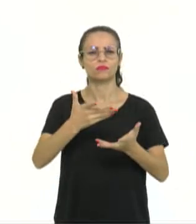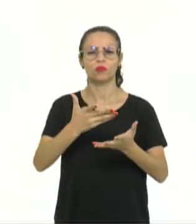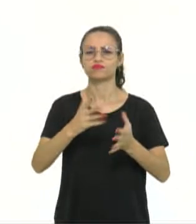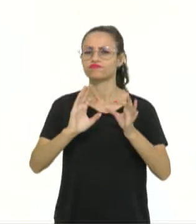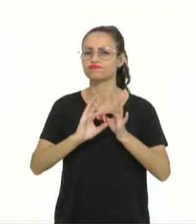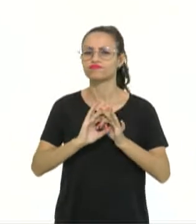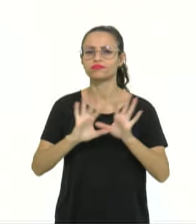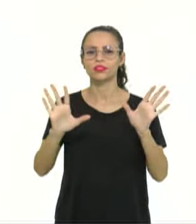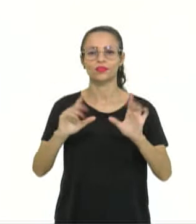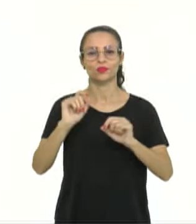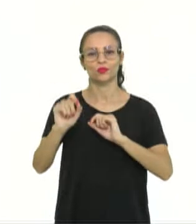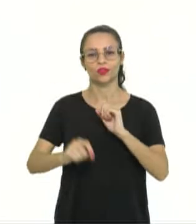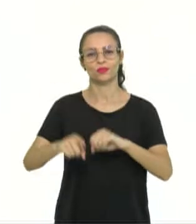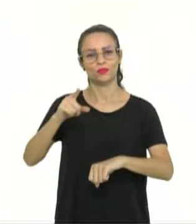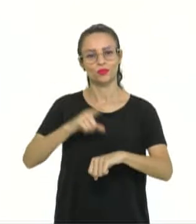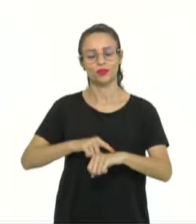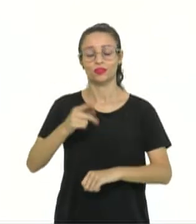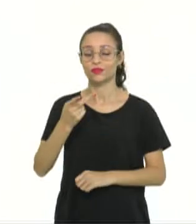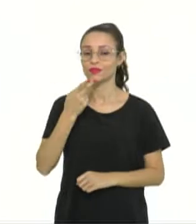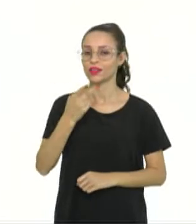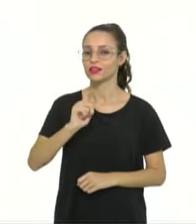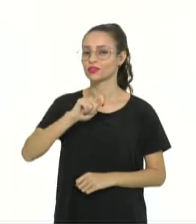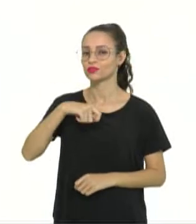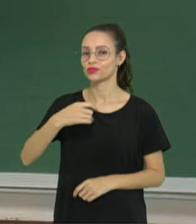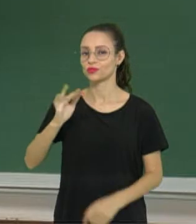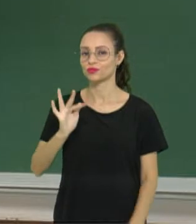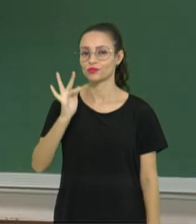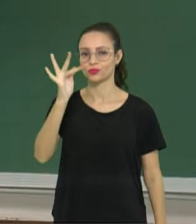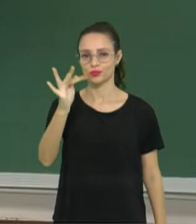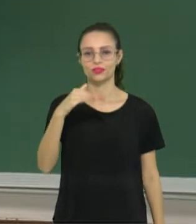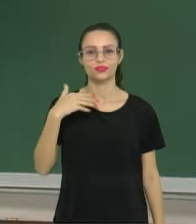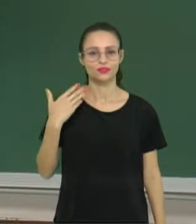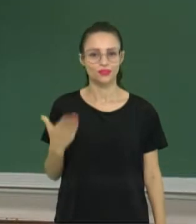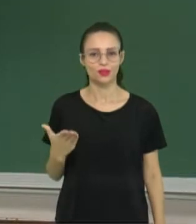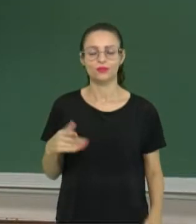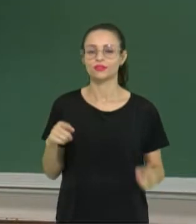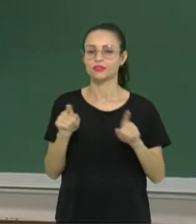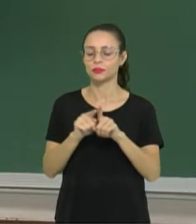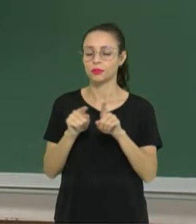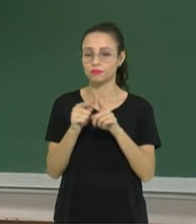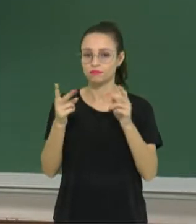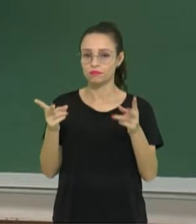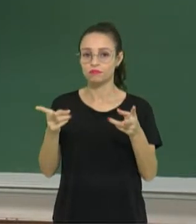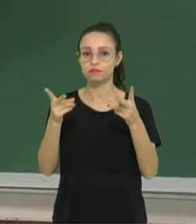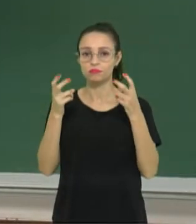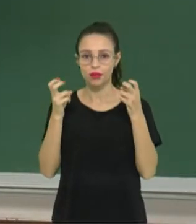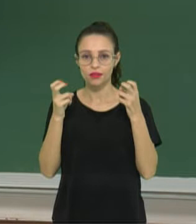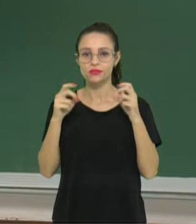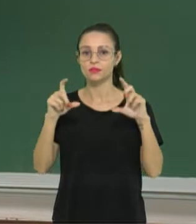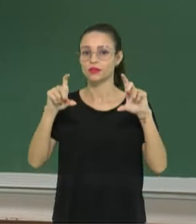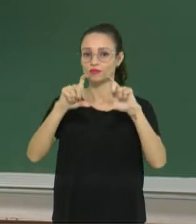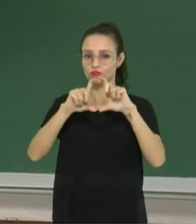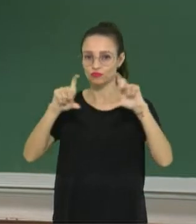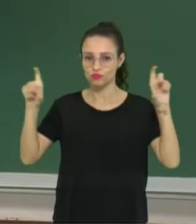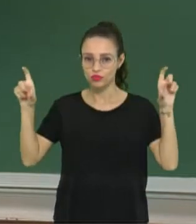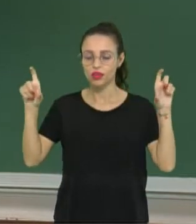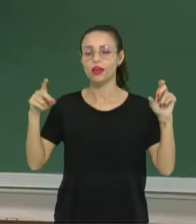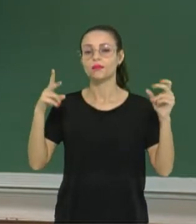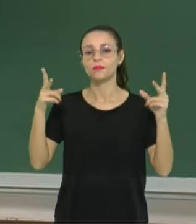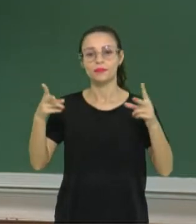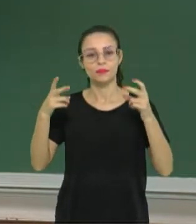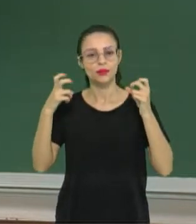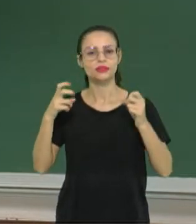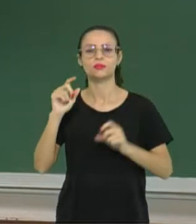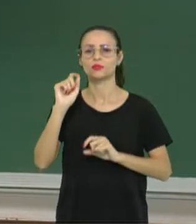espontânea, feita no momento da fala sobre o futuro. E como eu disse para vocês, se nós observarmos a nossa tirinha, nós vamos perceber